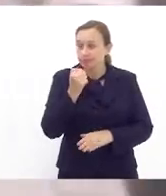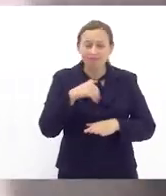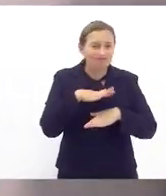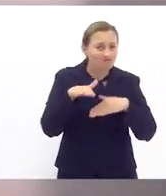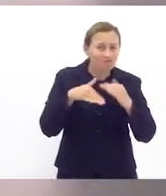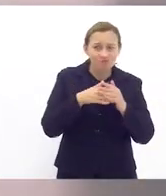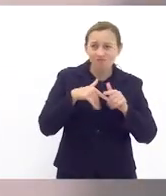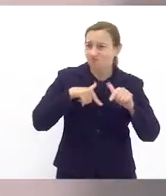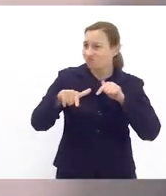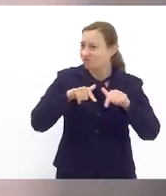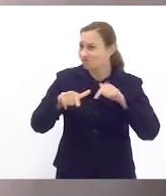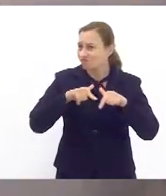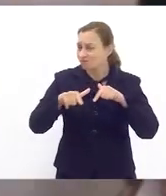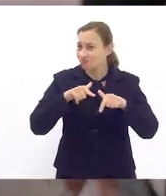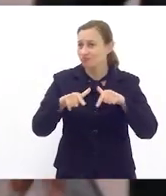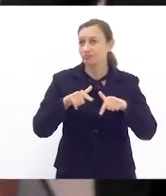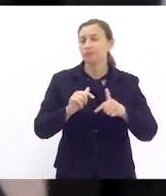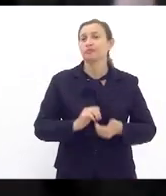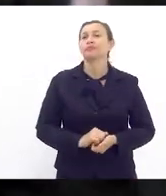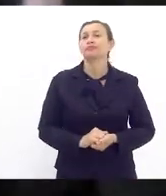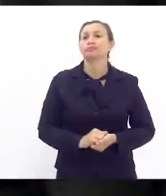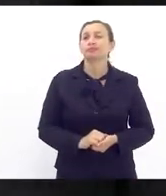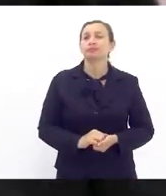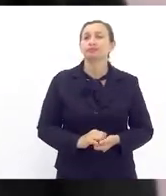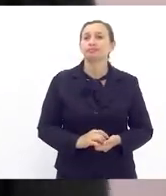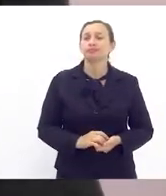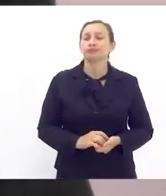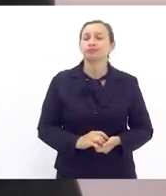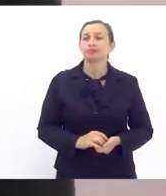todo esse trabalho que é feito né